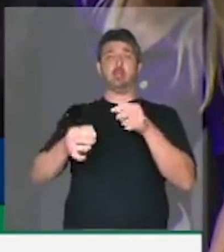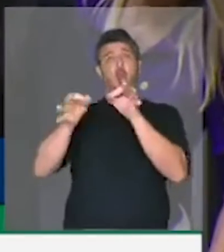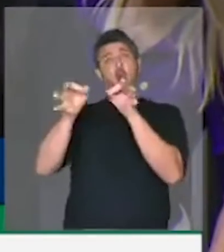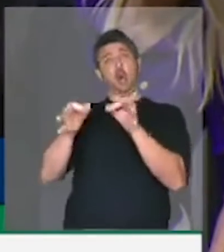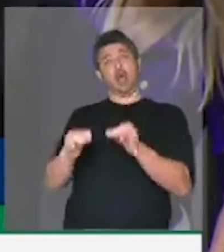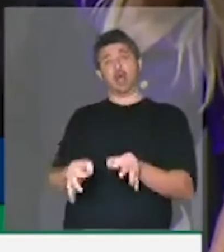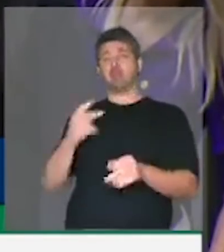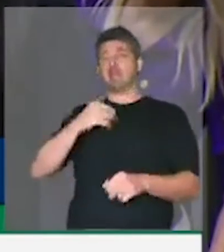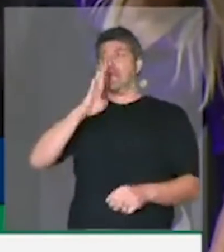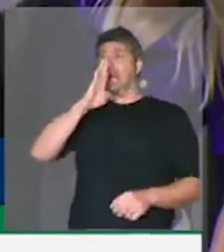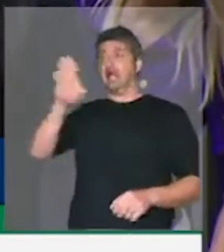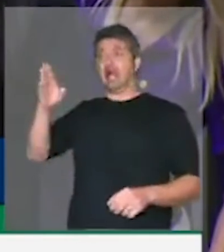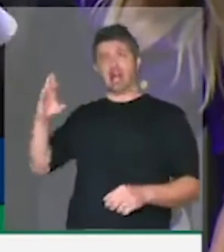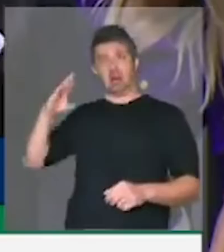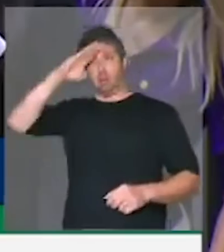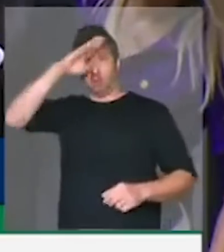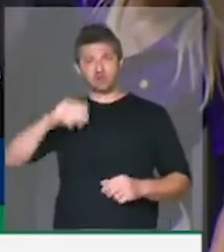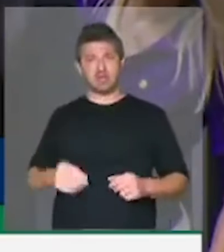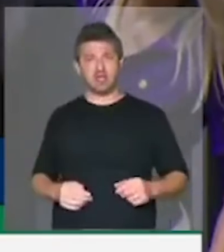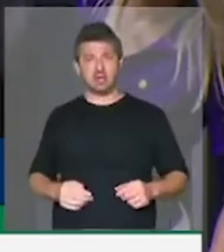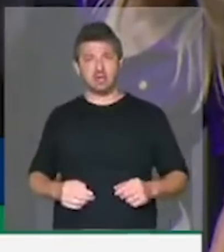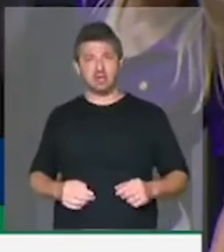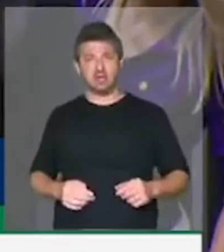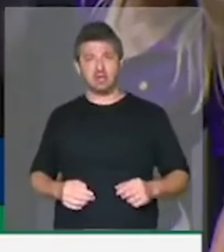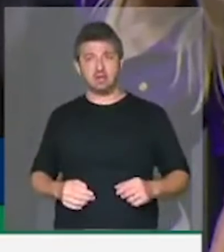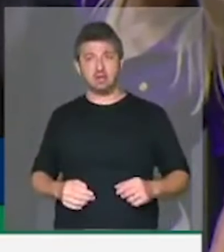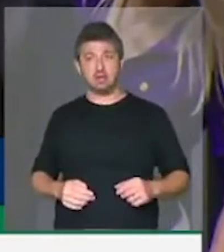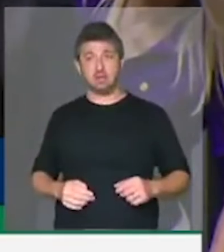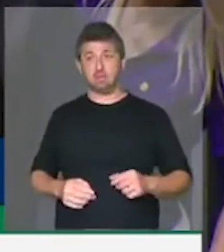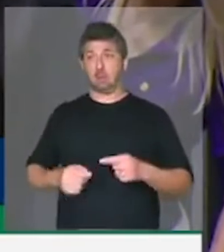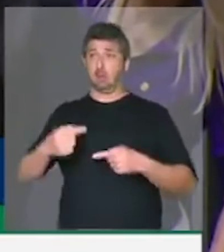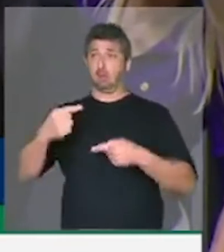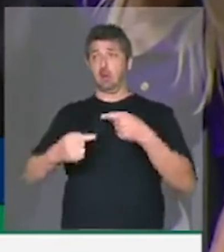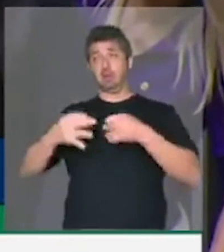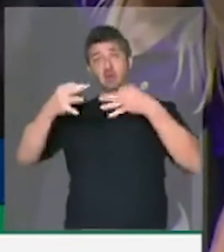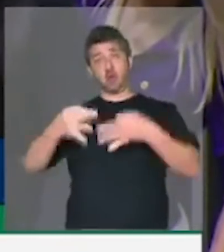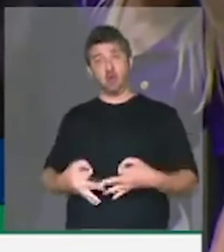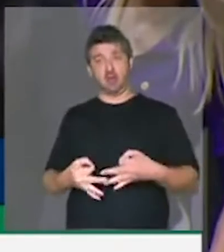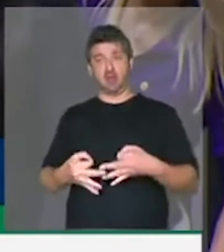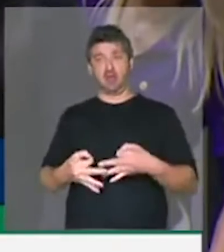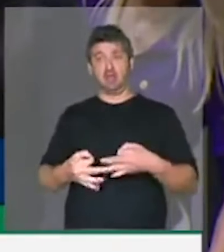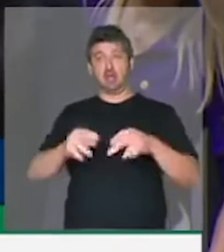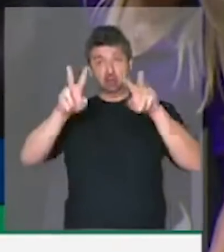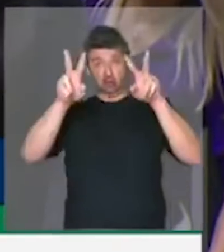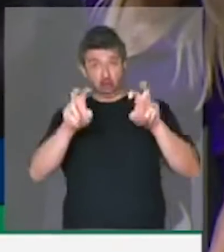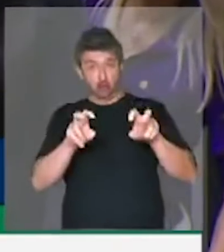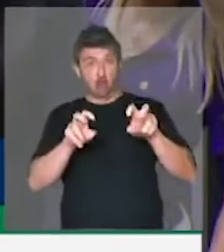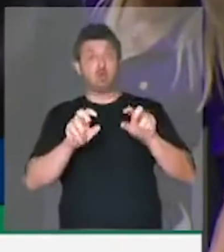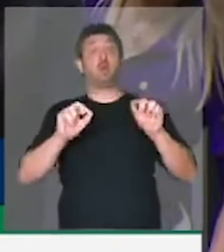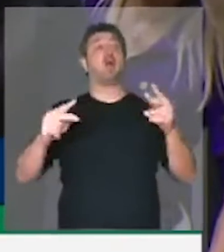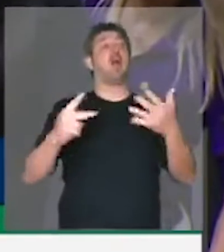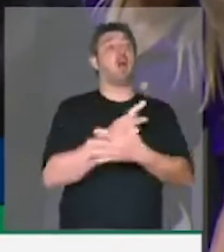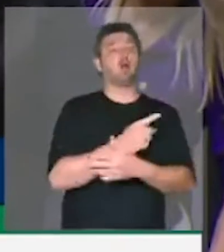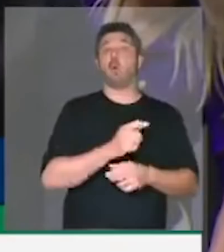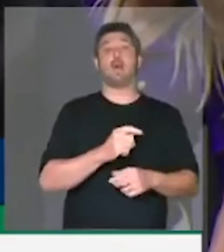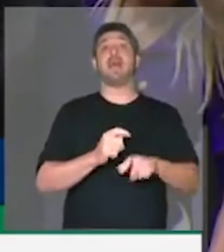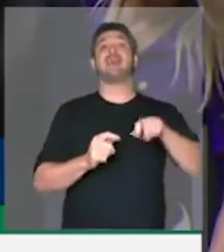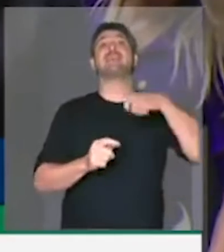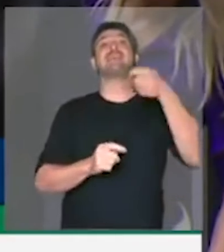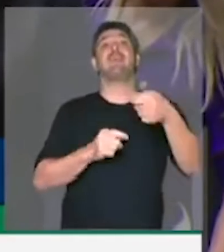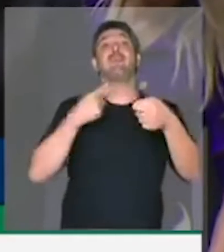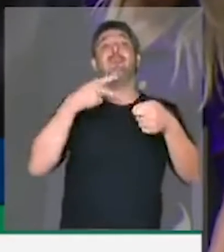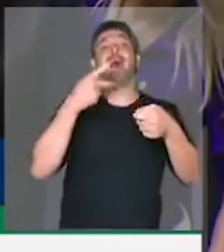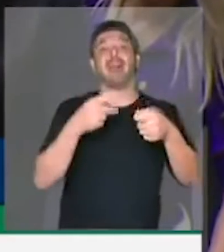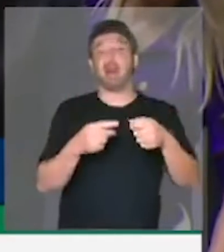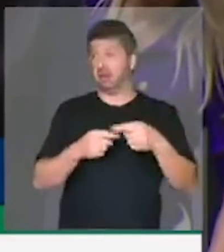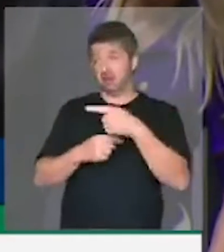tentar calar a boca do presidente Jair Bolsonaro. O politicamente correto não é sobre o que se fala, mas sobre quem fala.